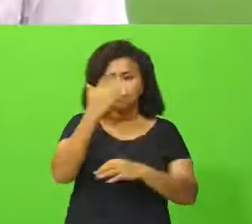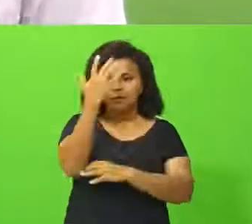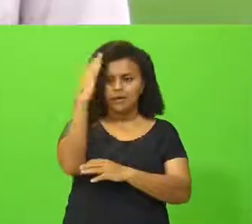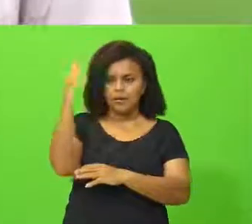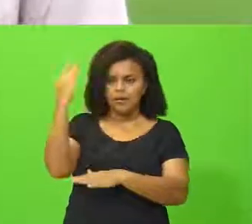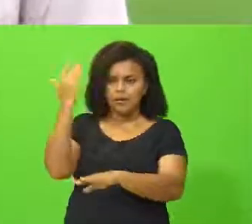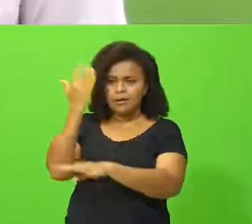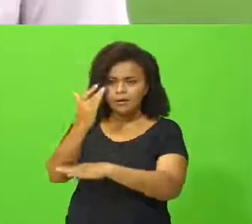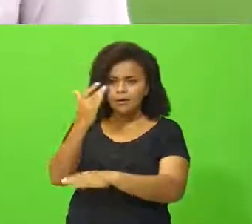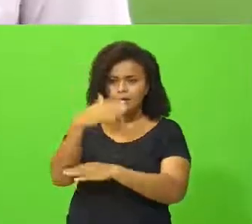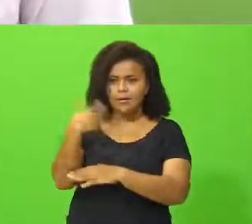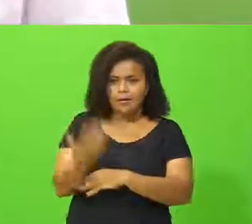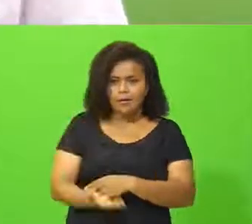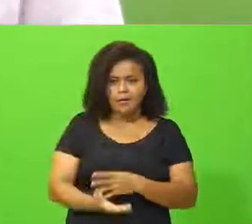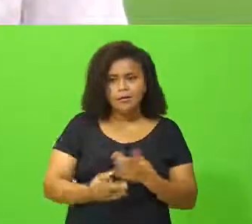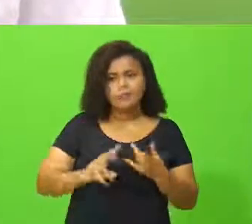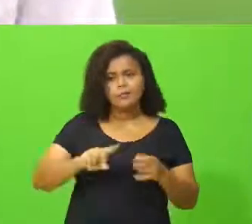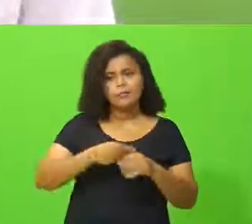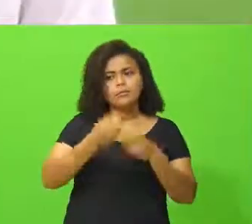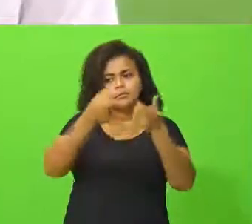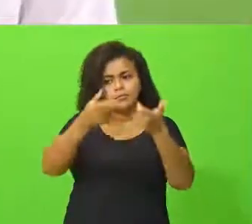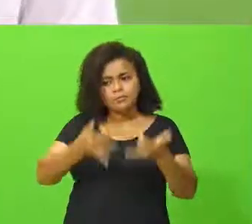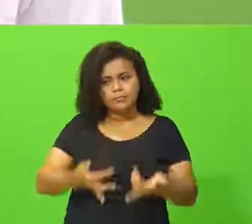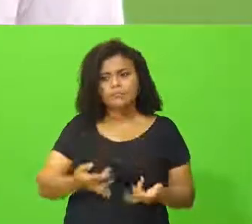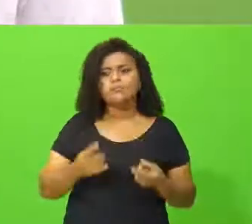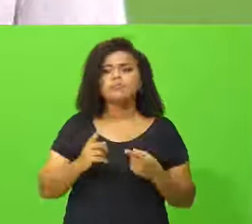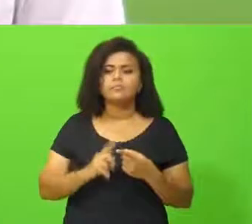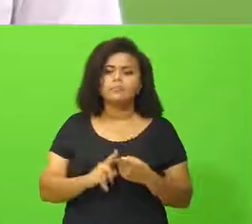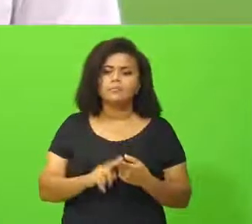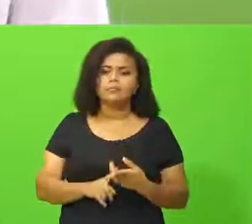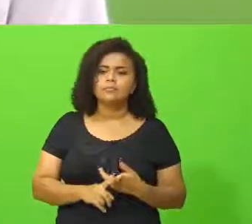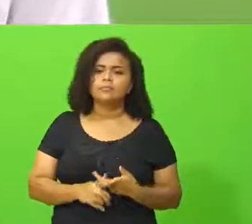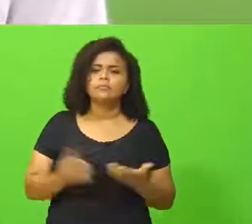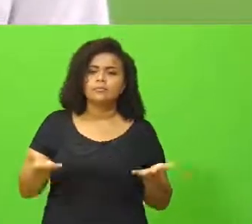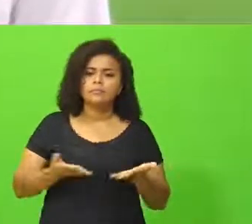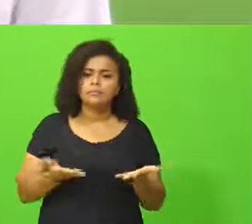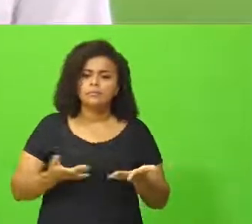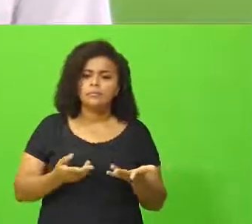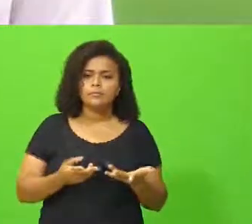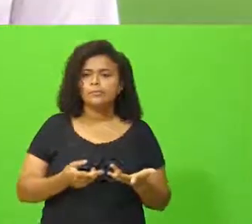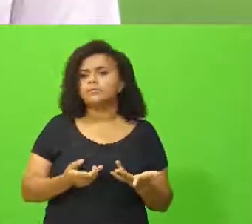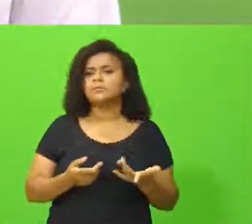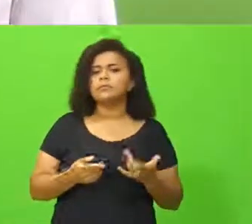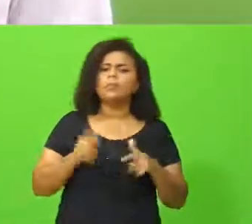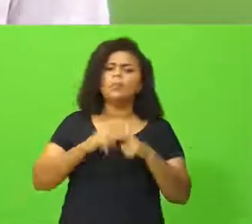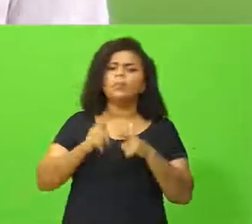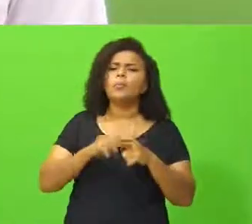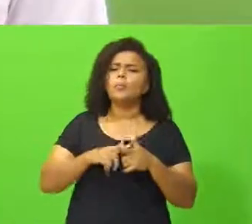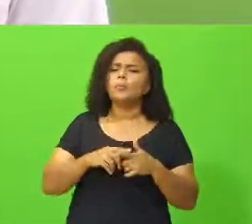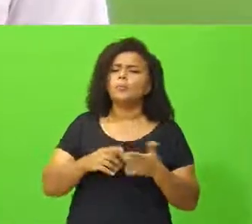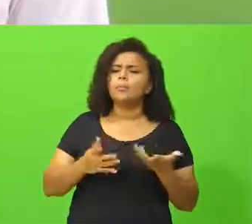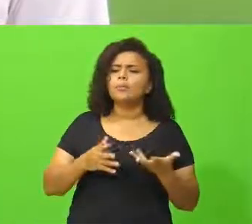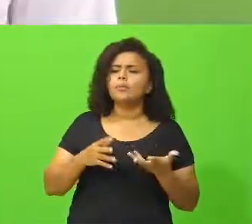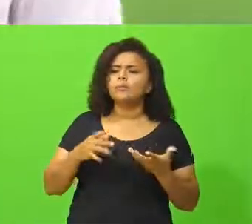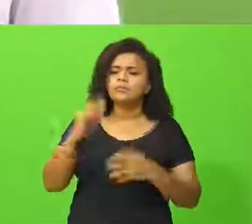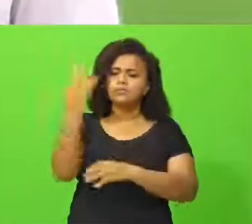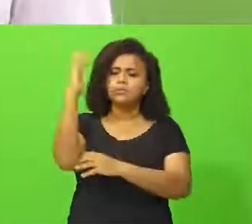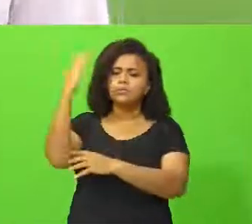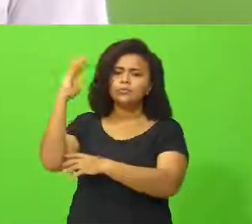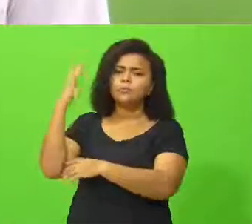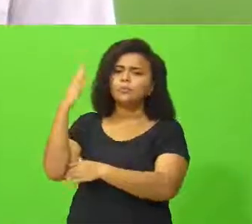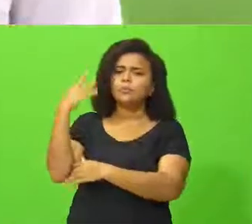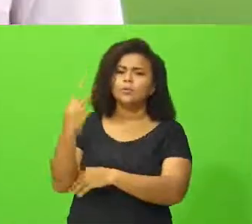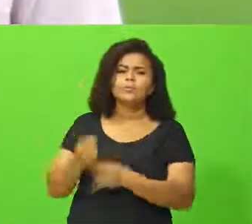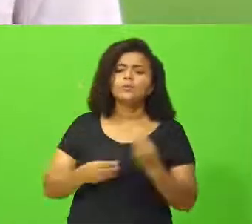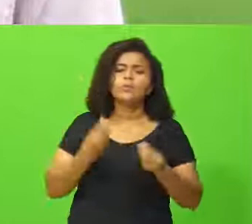desmatamento, que são momentos seguintes que a gente vai ver durante essa nossa aula. Então agora, os desastres ambientais, qual o preço do desenvolvimento?